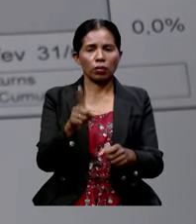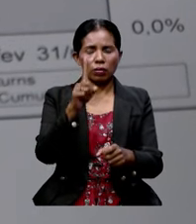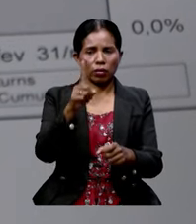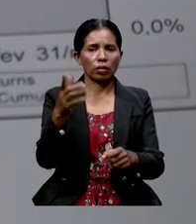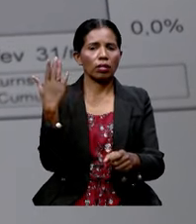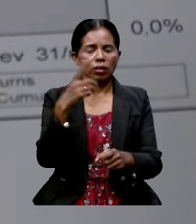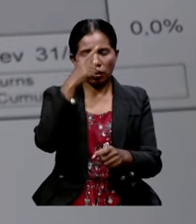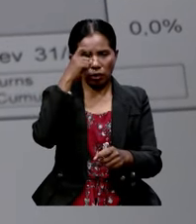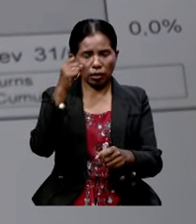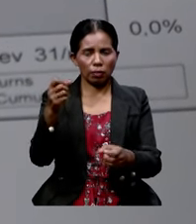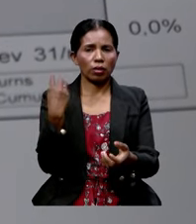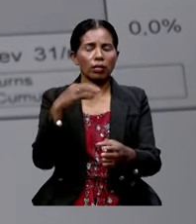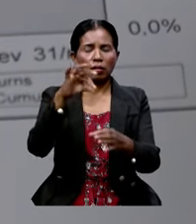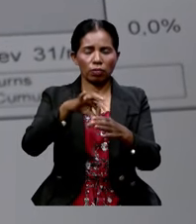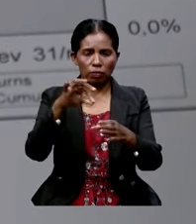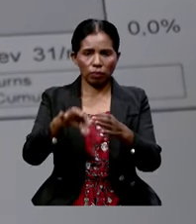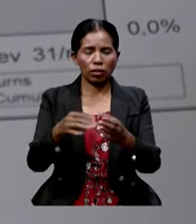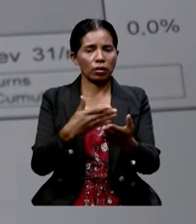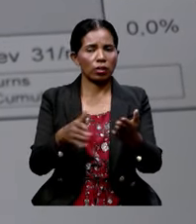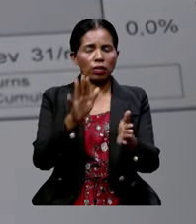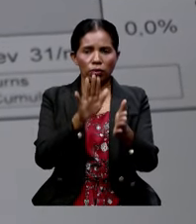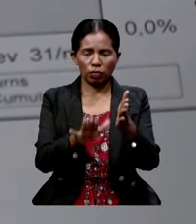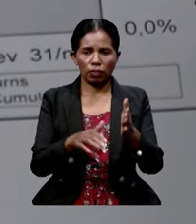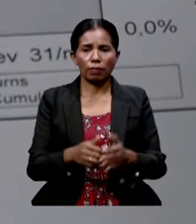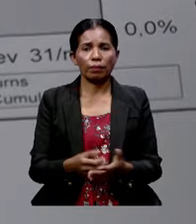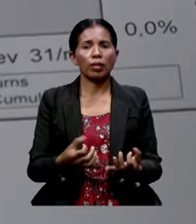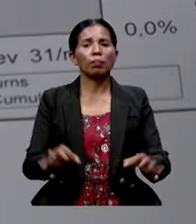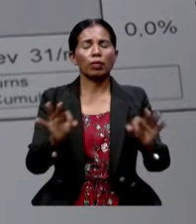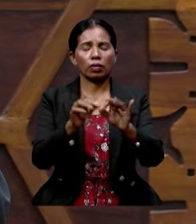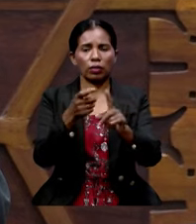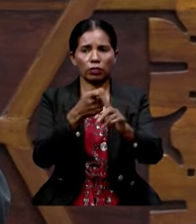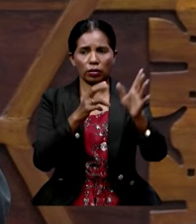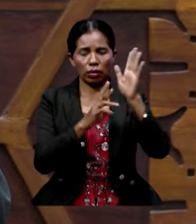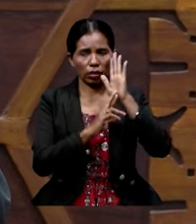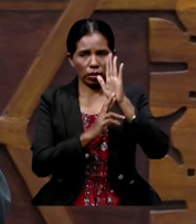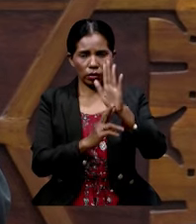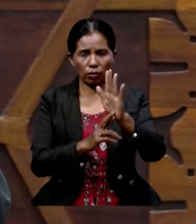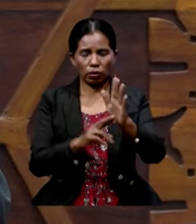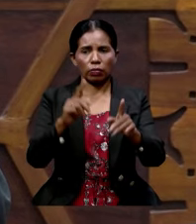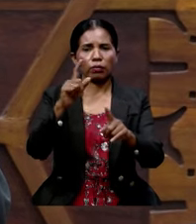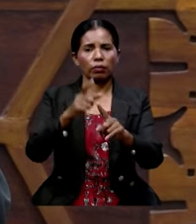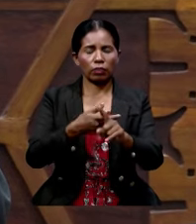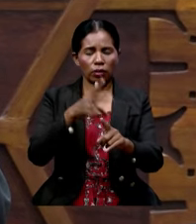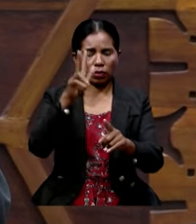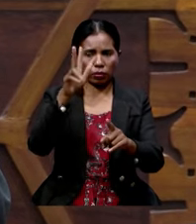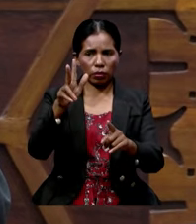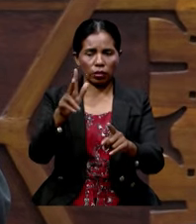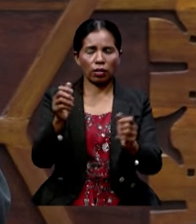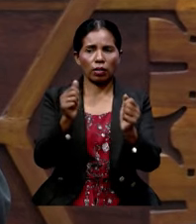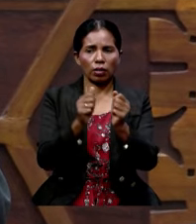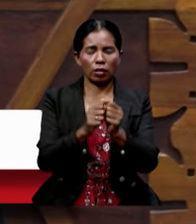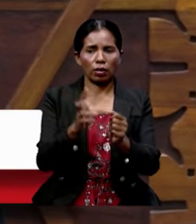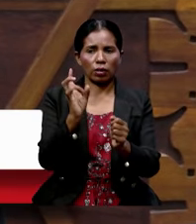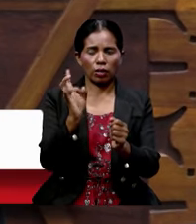tamba produsaun mina no gas menos. Punto importante husi relatori trimestre ba dala hitunulu